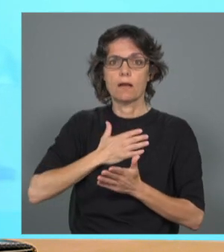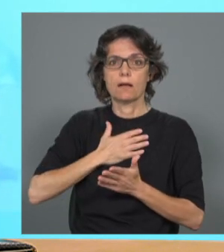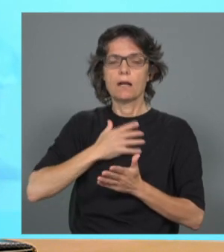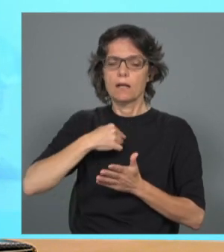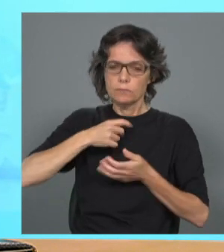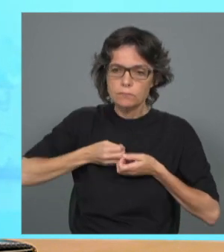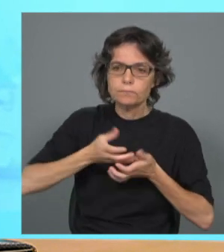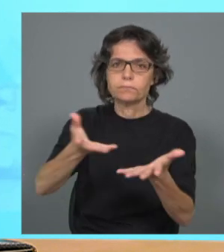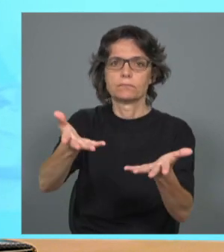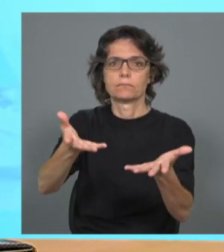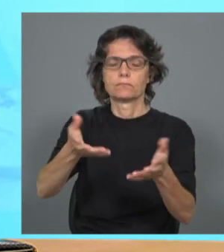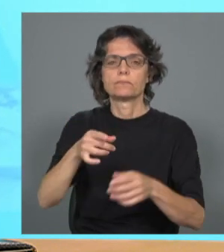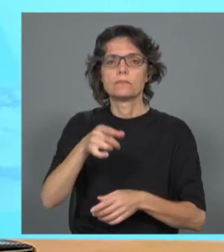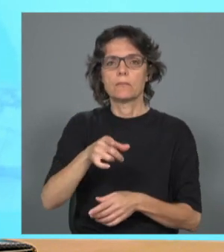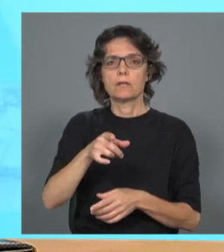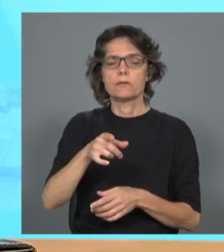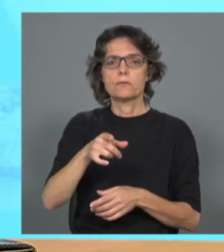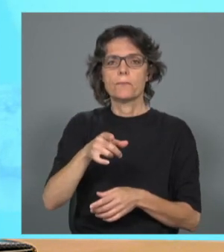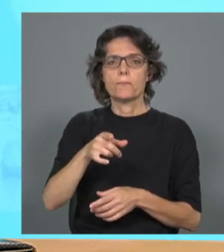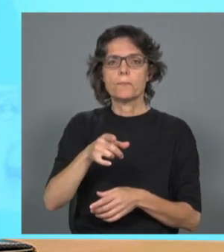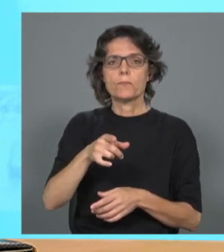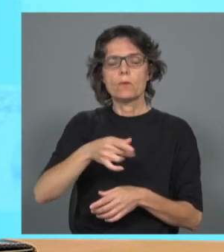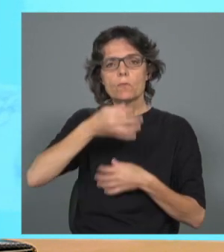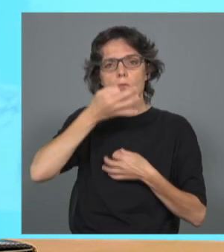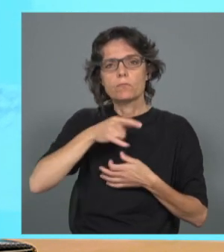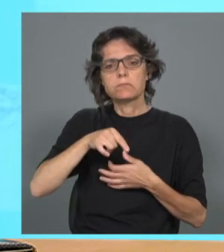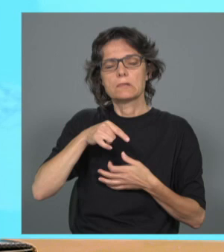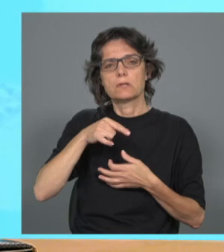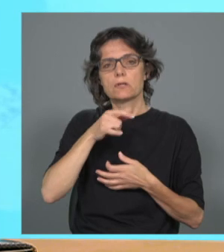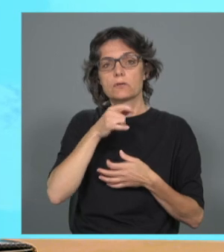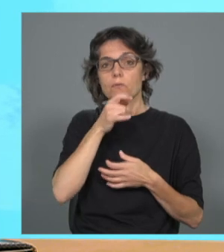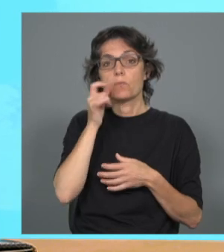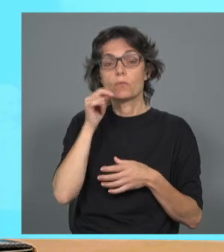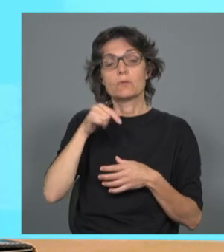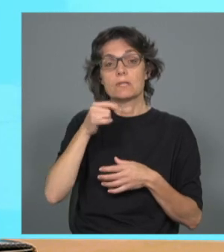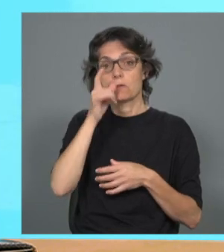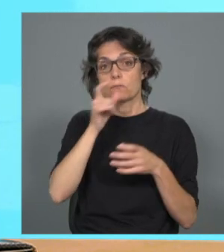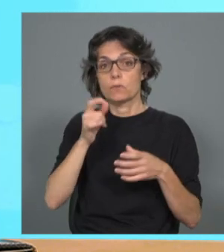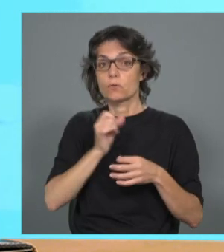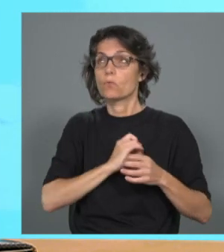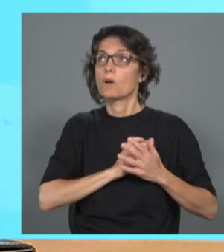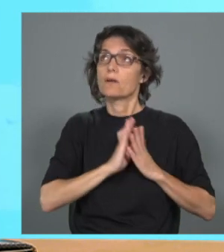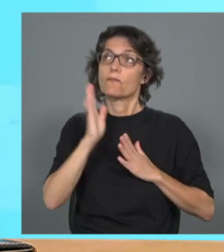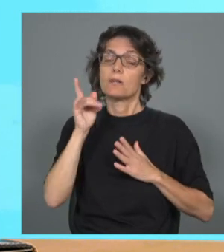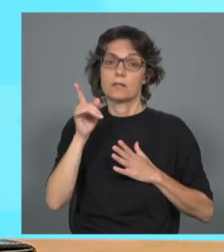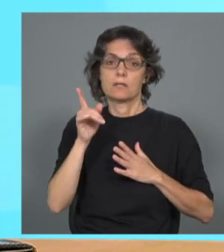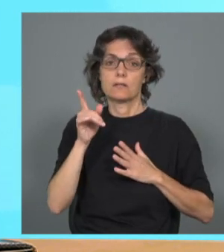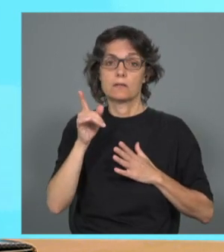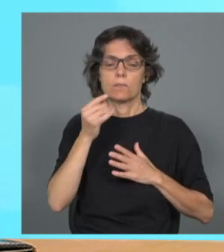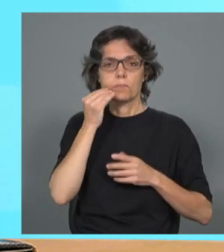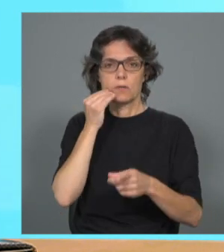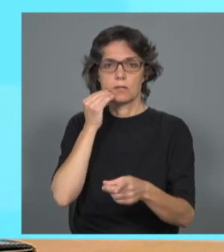isso o compromisso crente ainda é mais do que, se calhar, daqueles que não o são, não é? E por isso é que